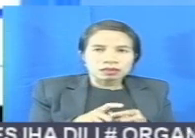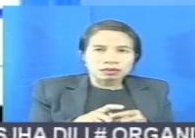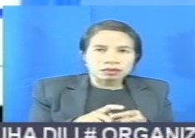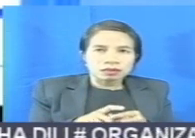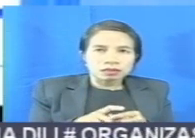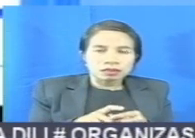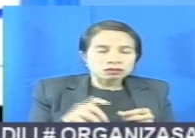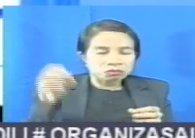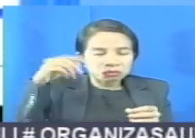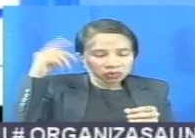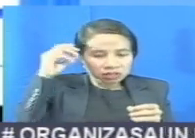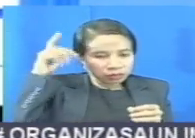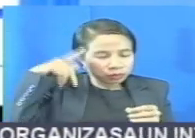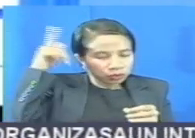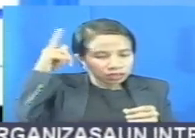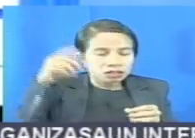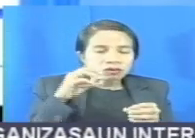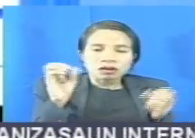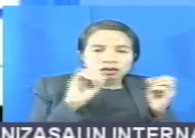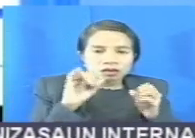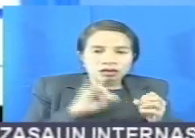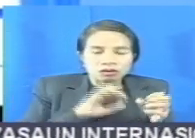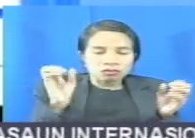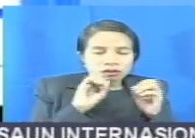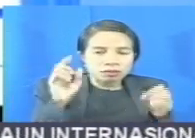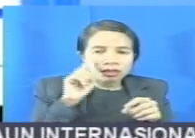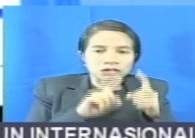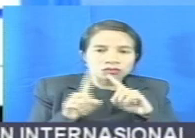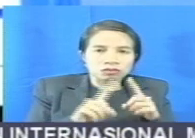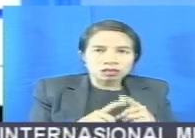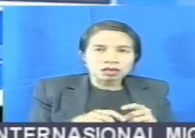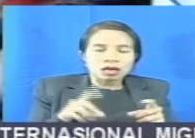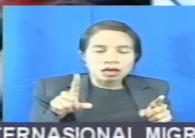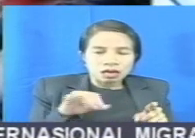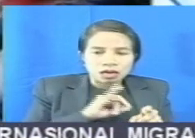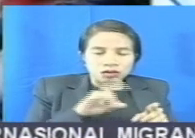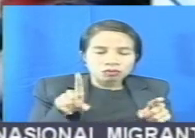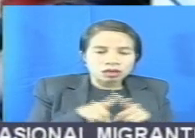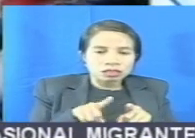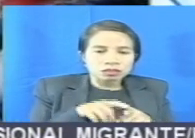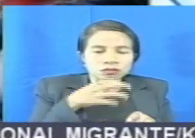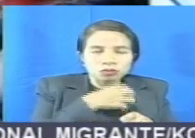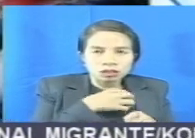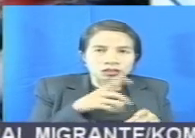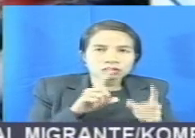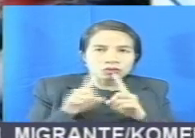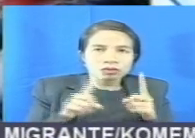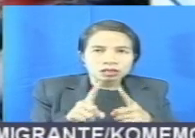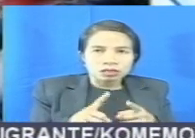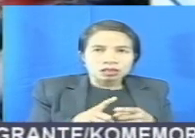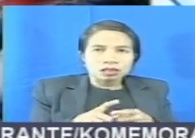política ne ela só na competência da colia e how a nesse membro de polícia how mais operacional mais isso técnico e a tu autoridade cata